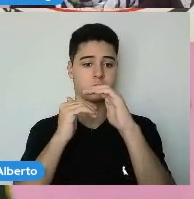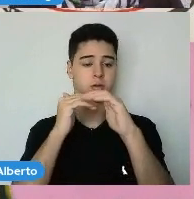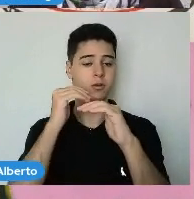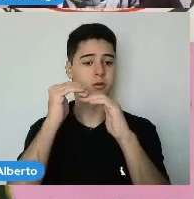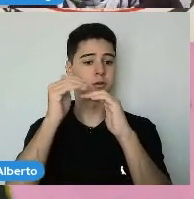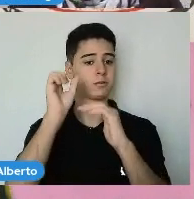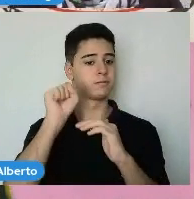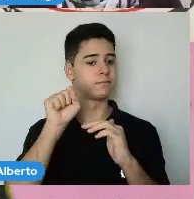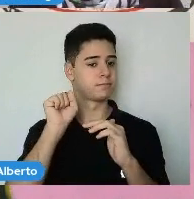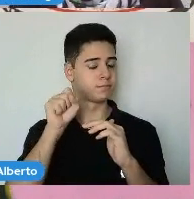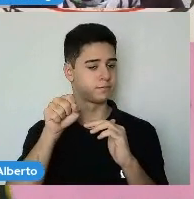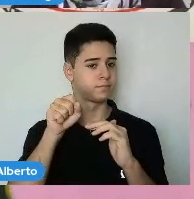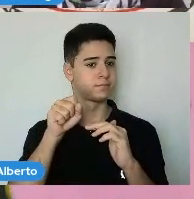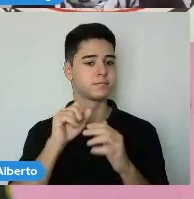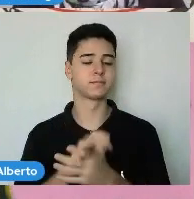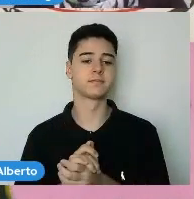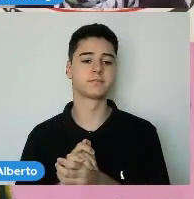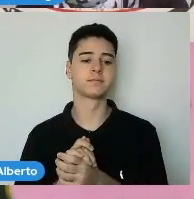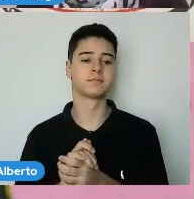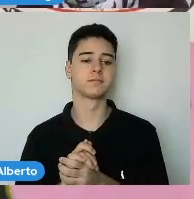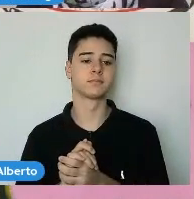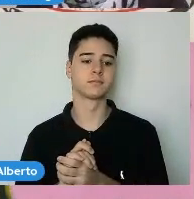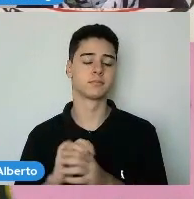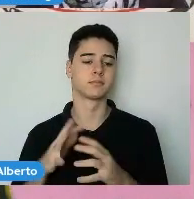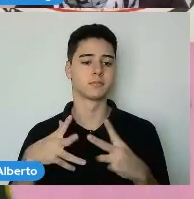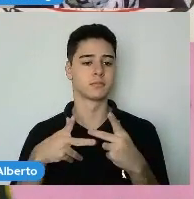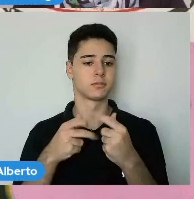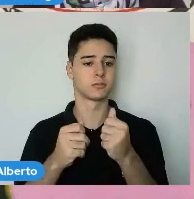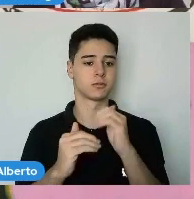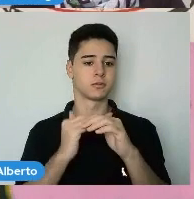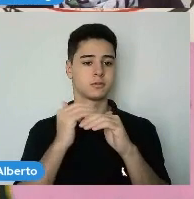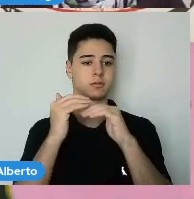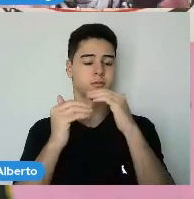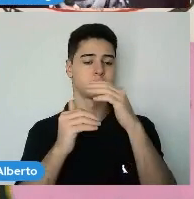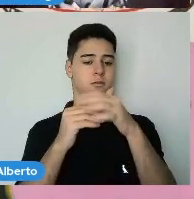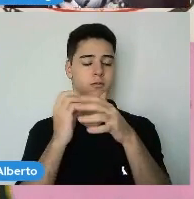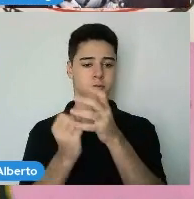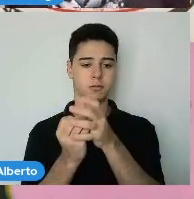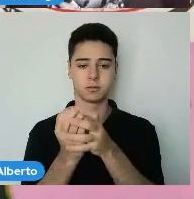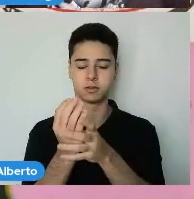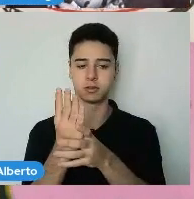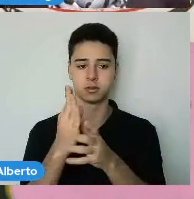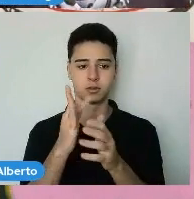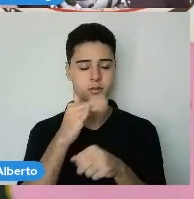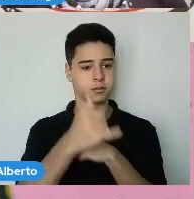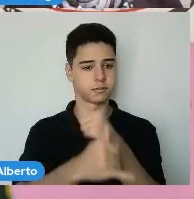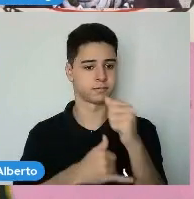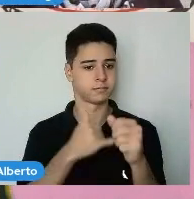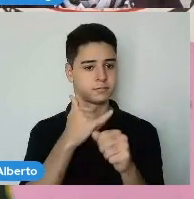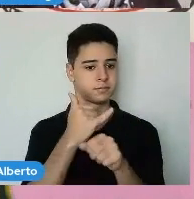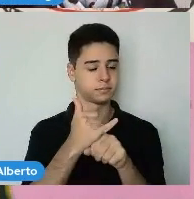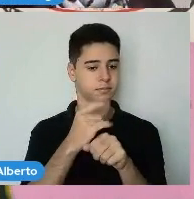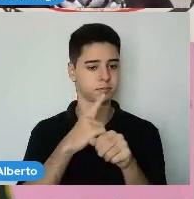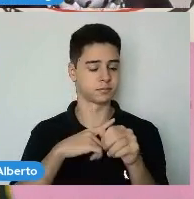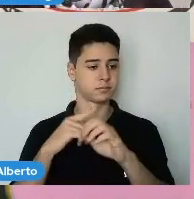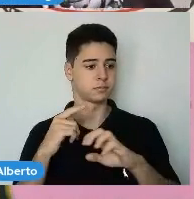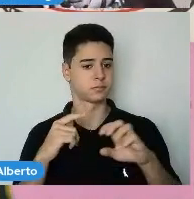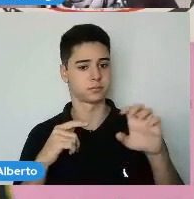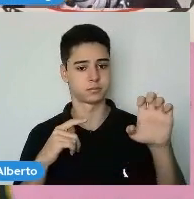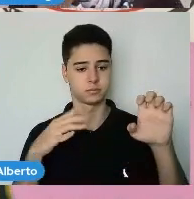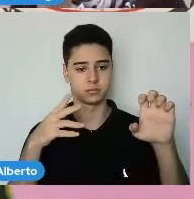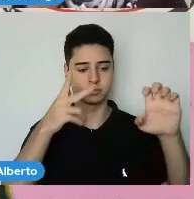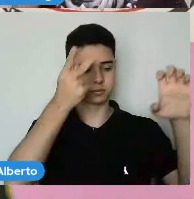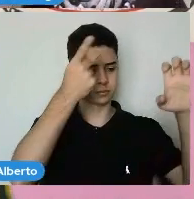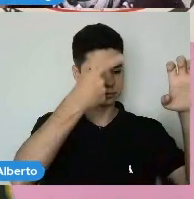ok? E é todo desenvolvido online, tá? Então, nós temos os dois extremos, né? O corpo